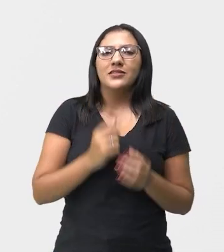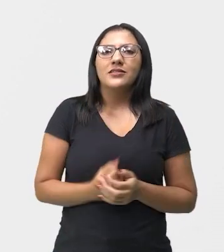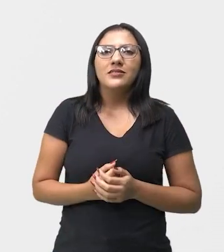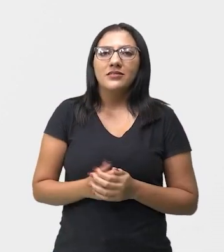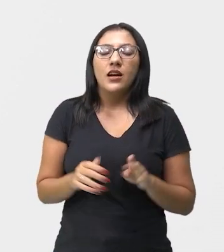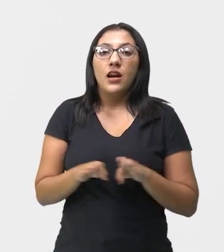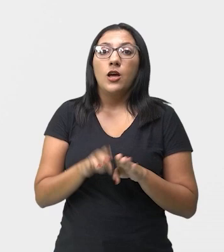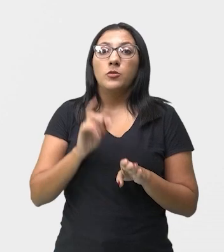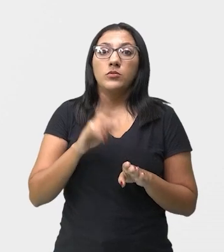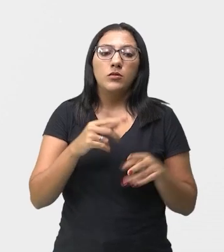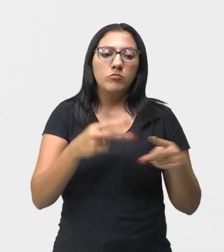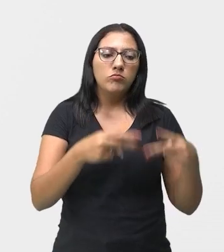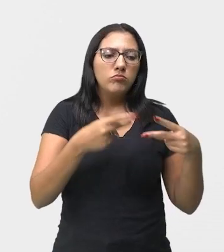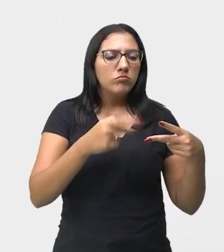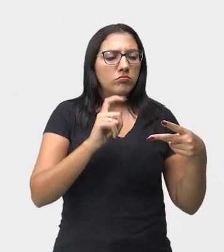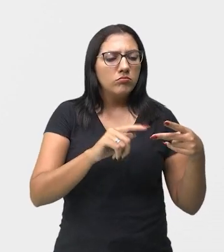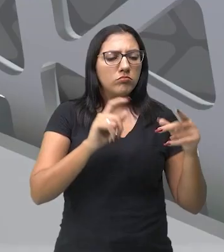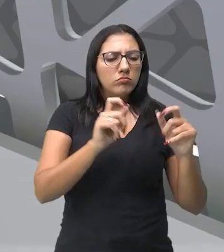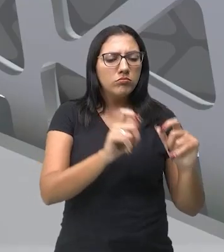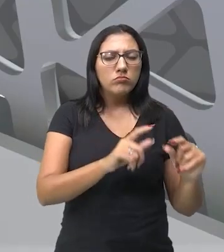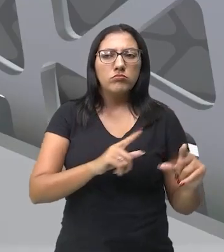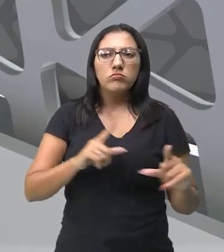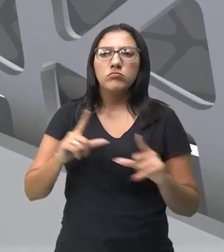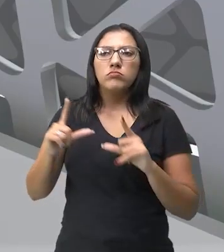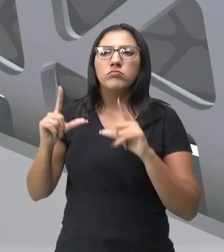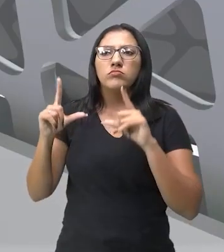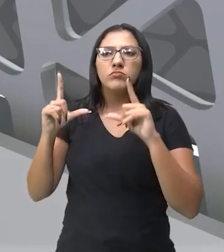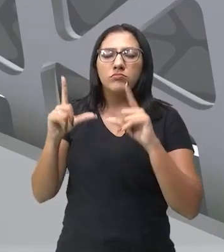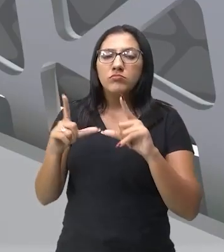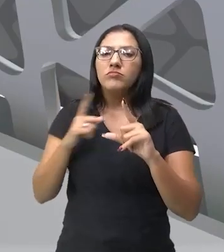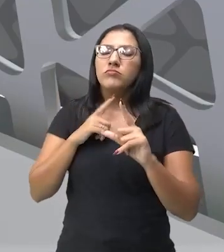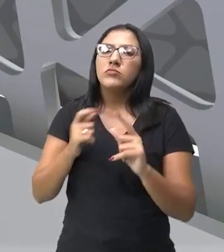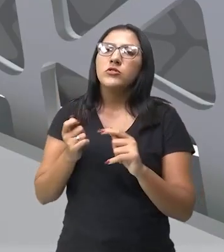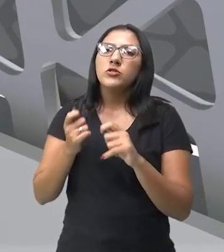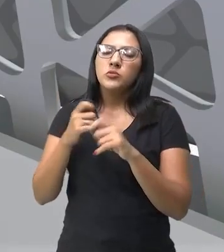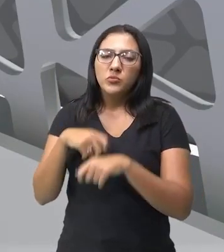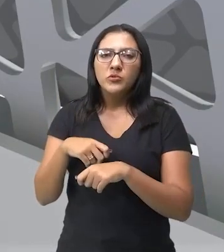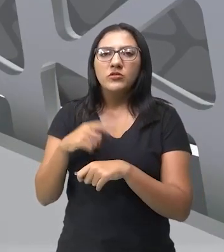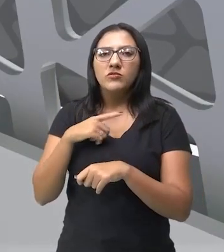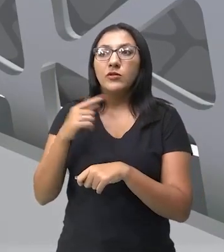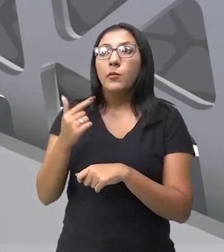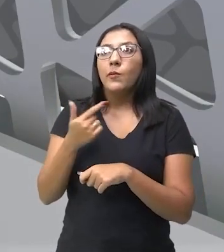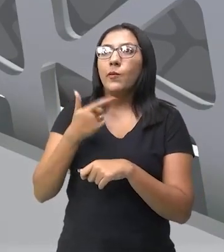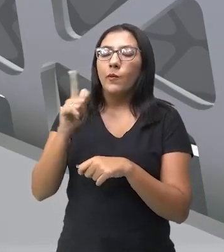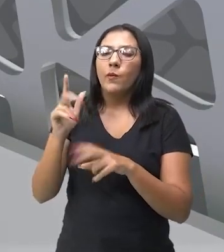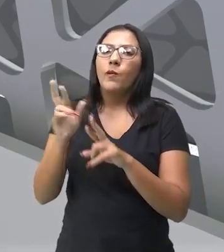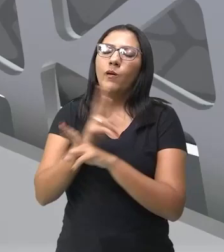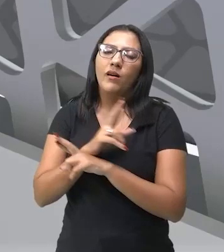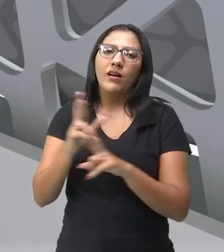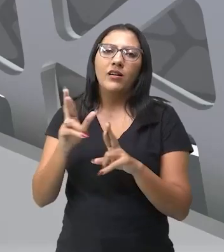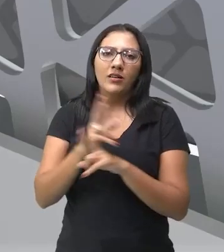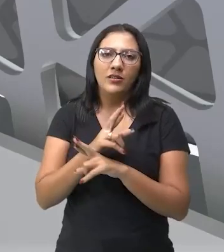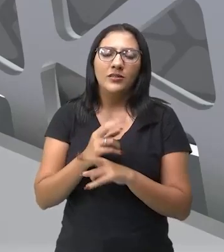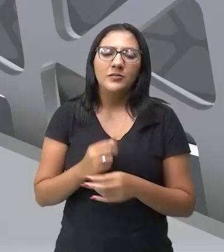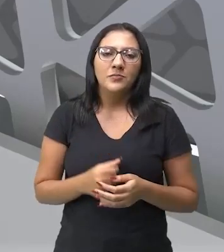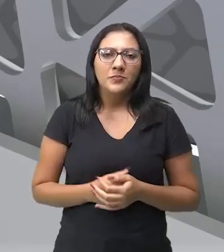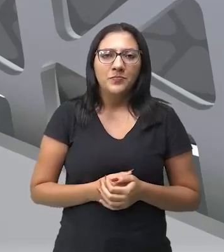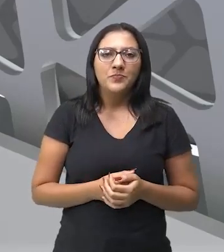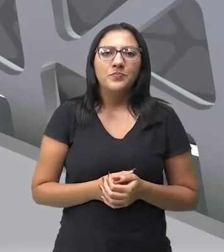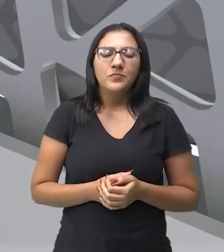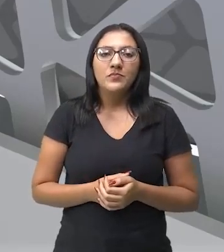ali. Então, tudo isso pode ser contido em um infográfico e aí vocês podem ter certeza que a